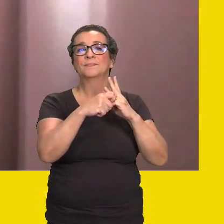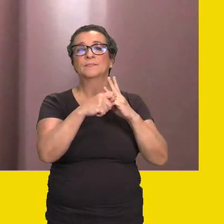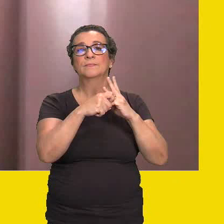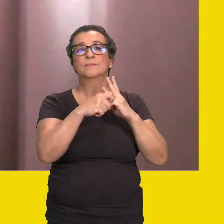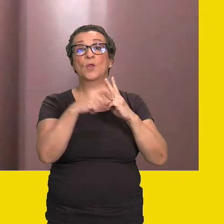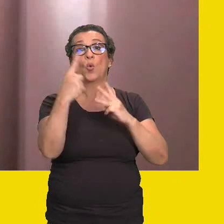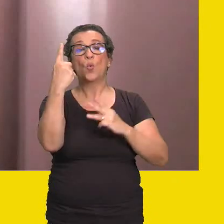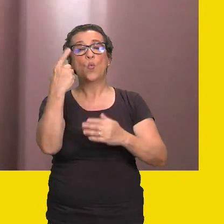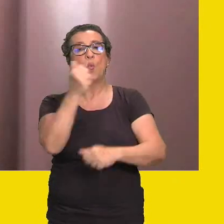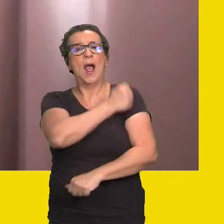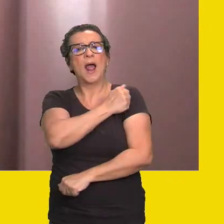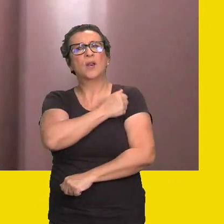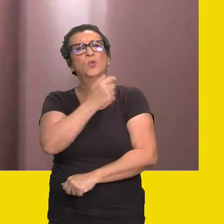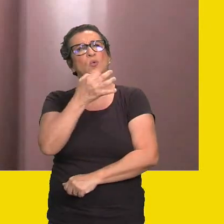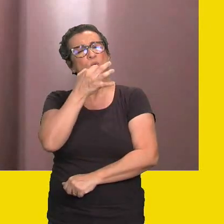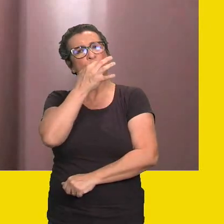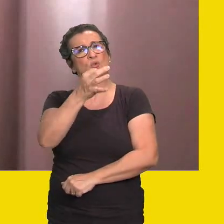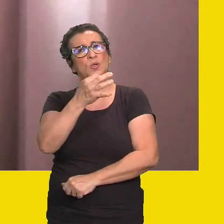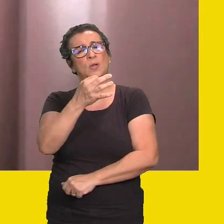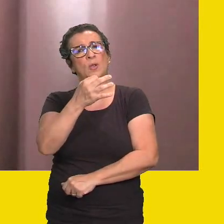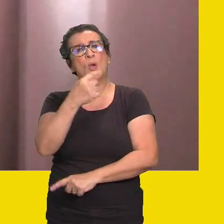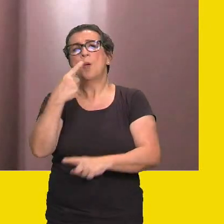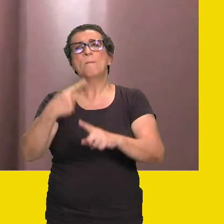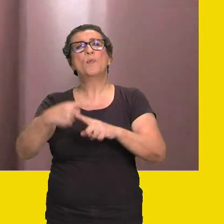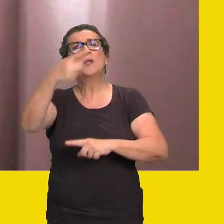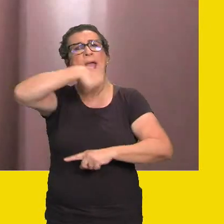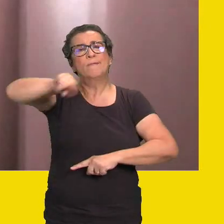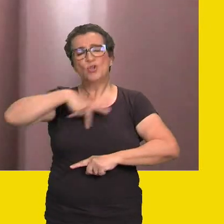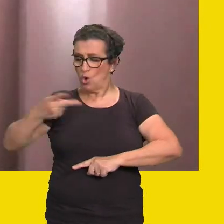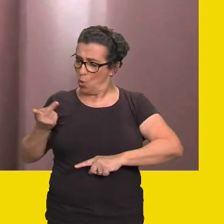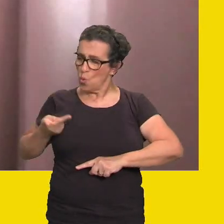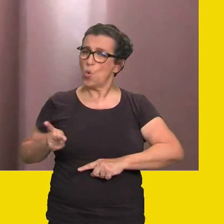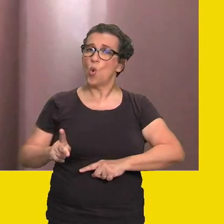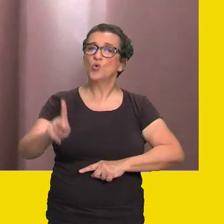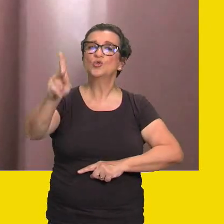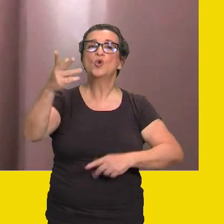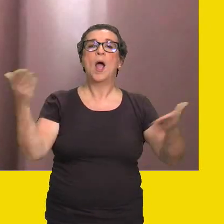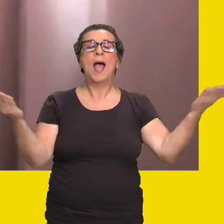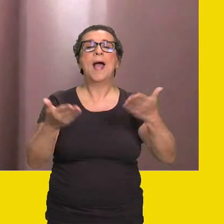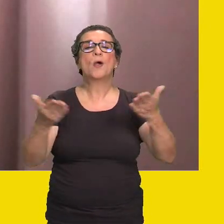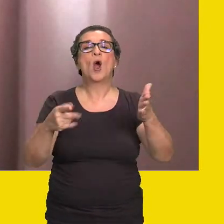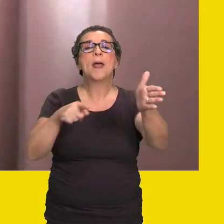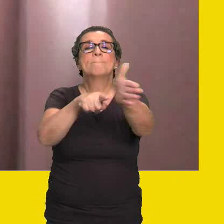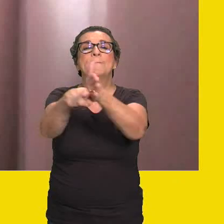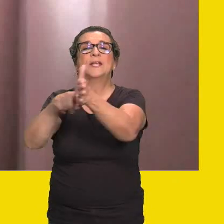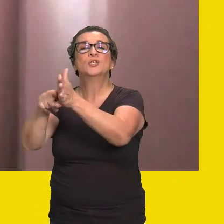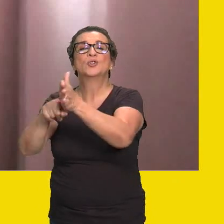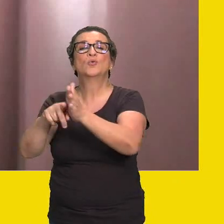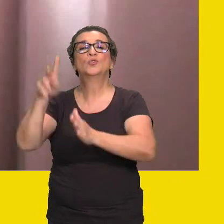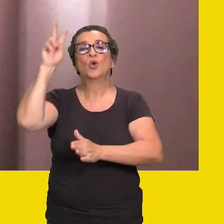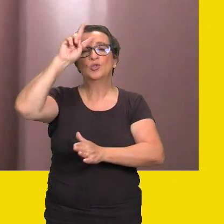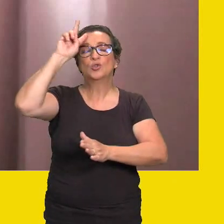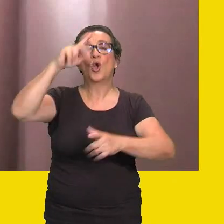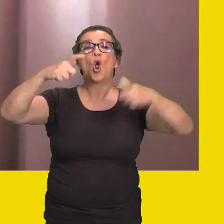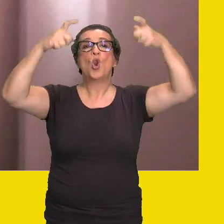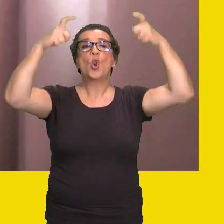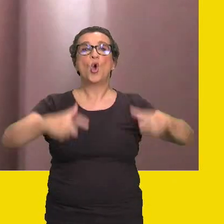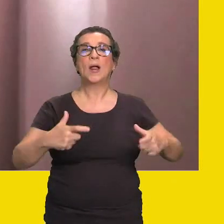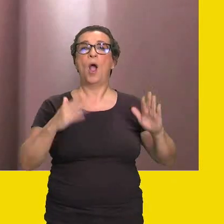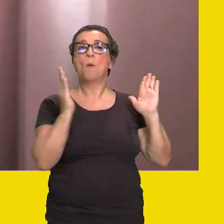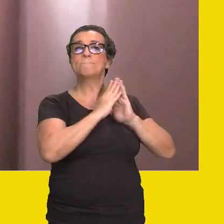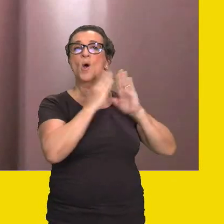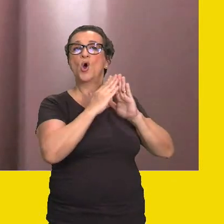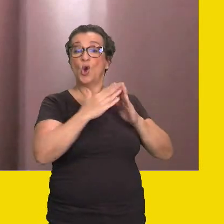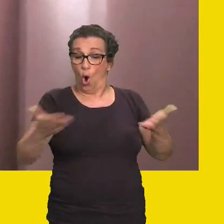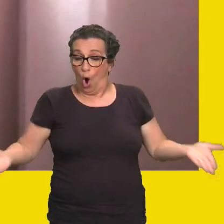um estudante sugeriu: professora, por que, que a gente não continua e agora a gente pesquisa a história do local que a gente mora hoje,